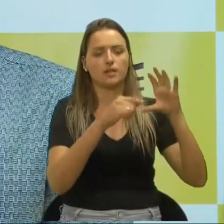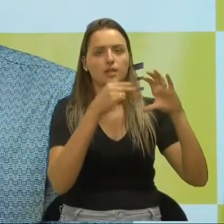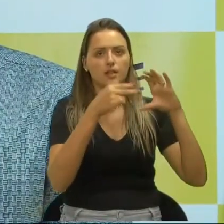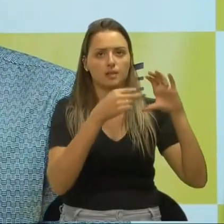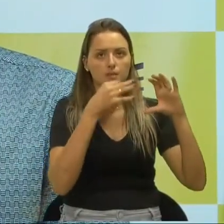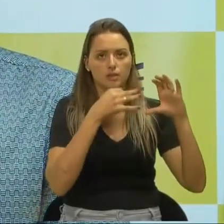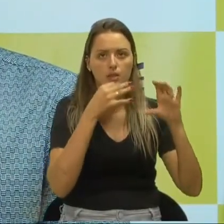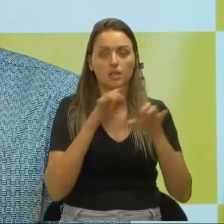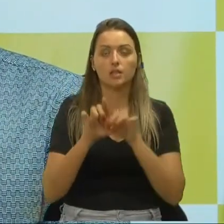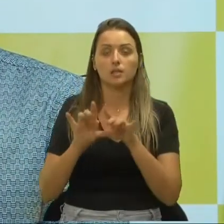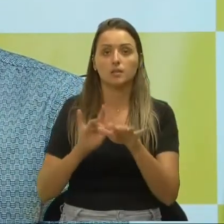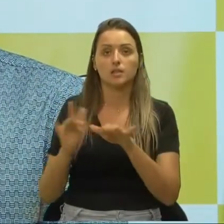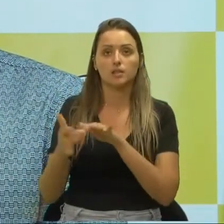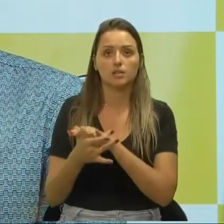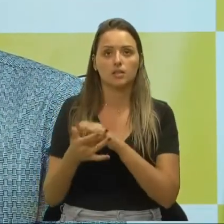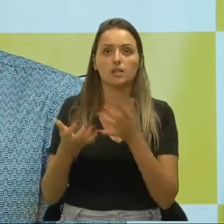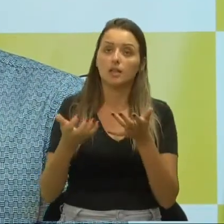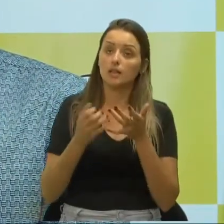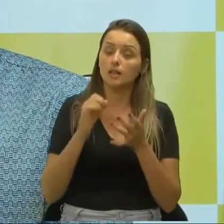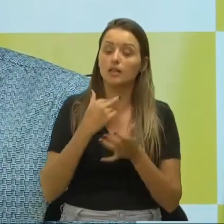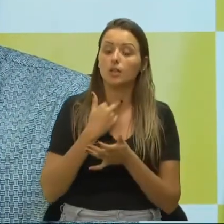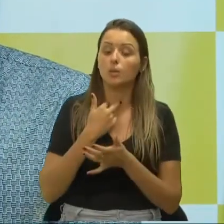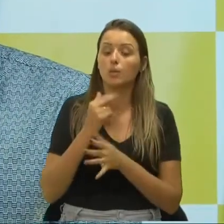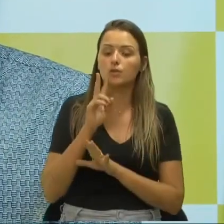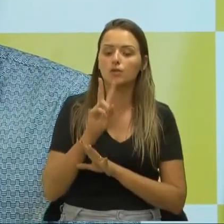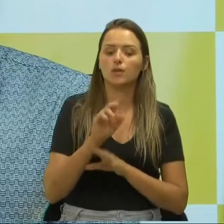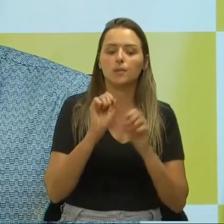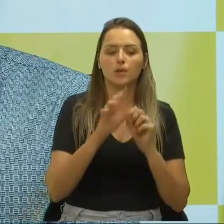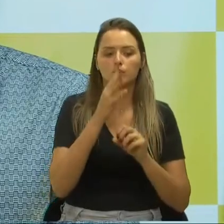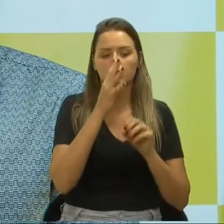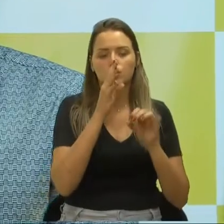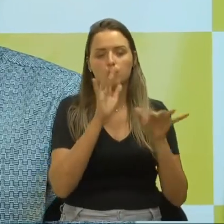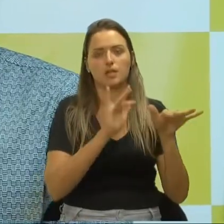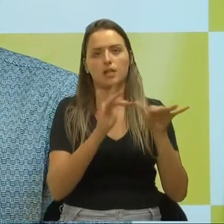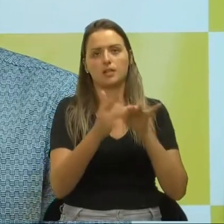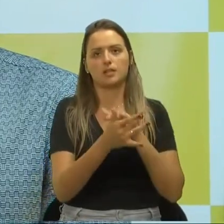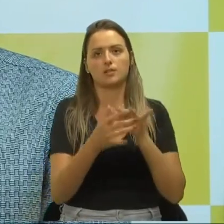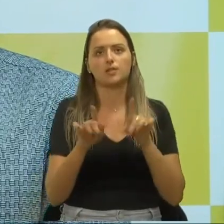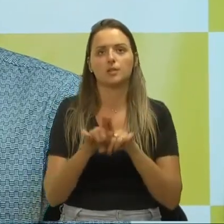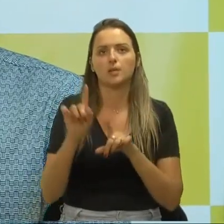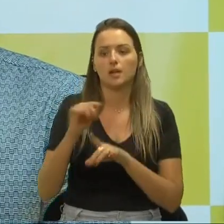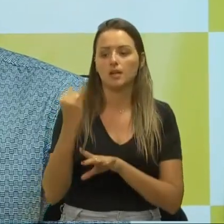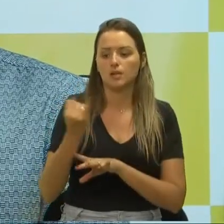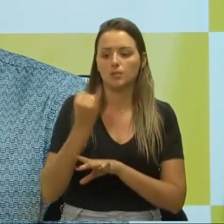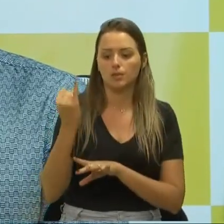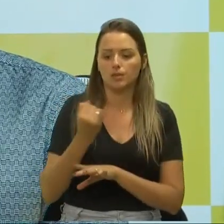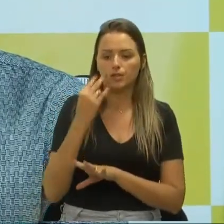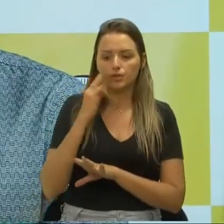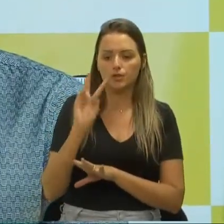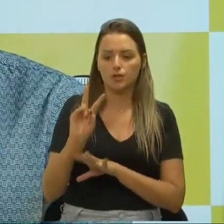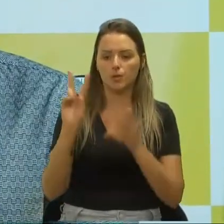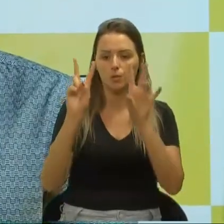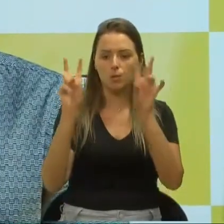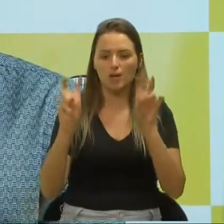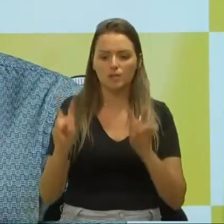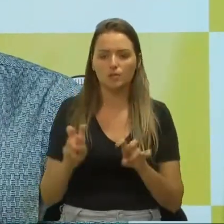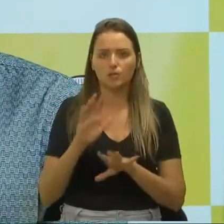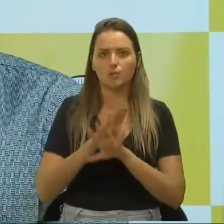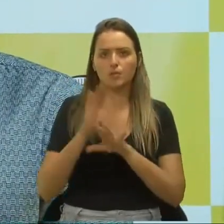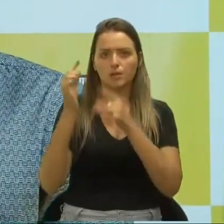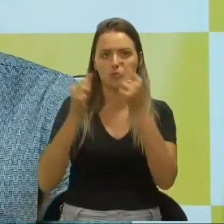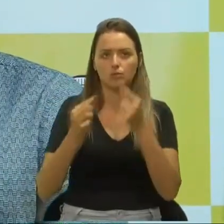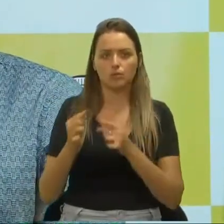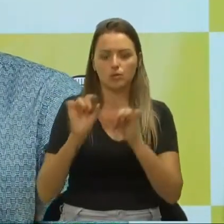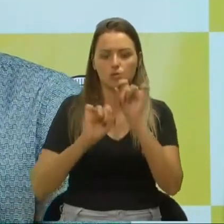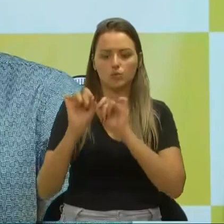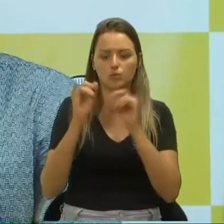através das nossas redes sociais. Quem não puder vir vai poder acompanhar, mas é importante que a comunidade compareça, porque além desses assuntos mais amplos, transporte